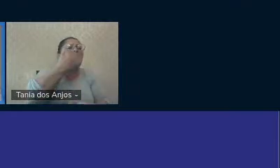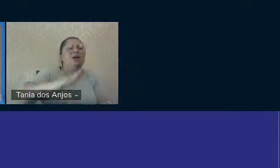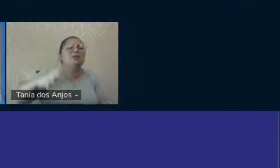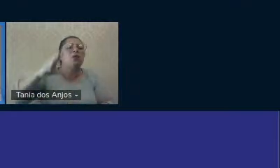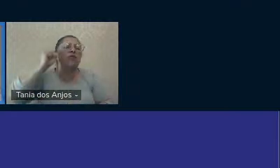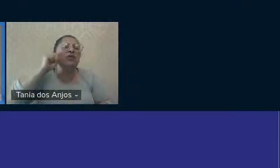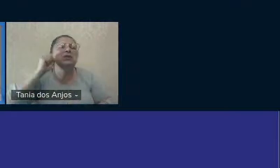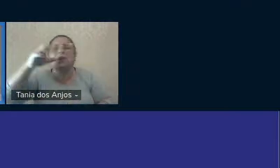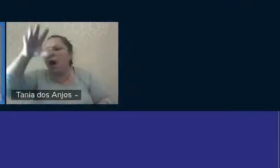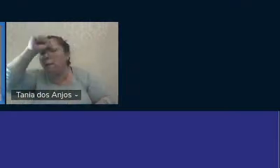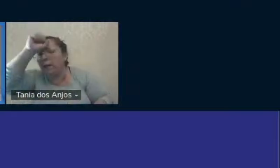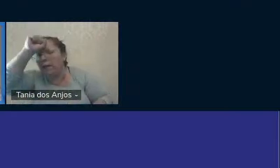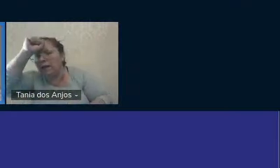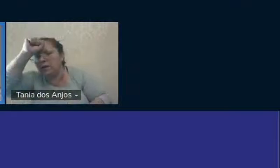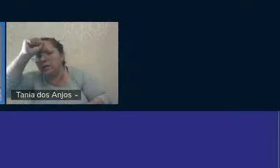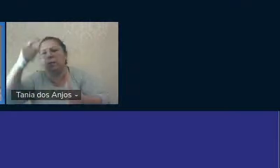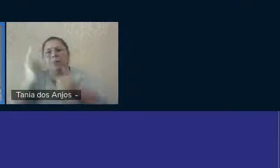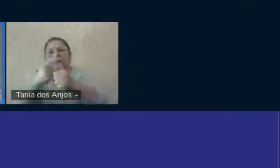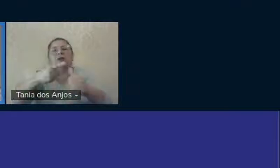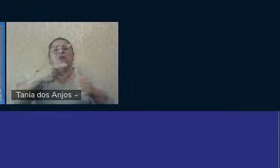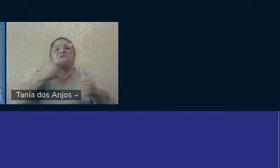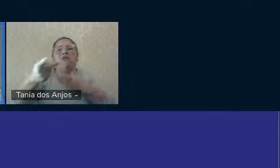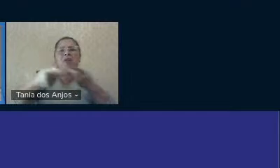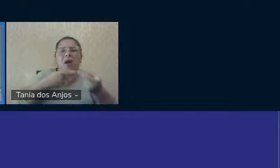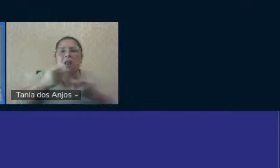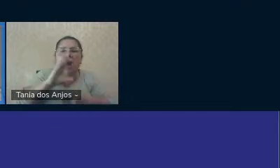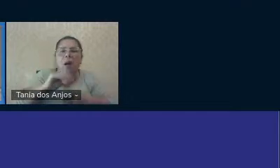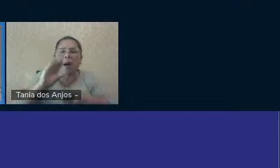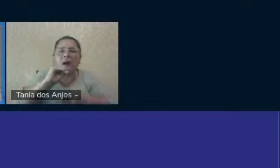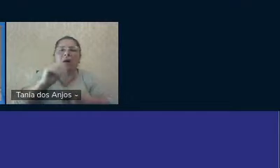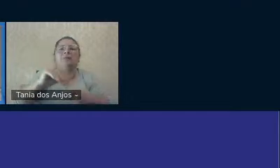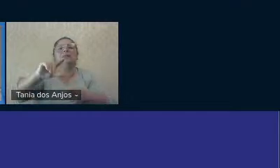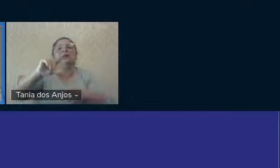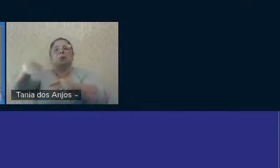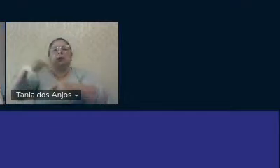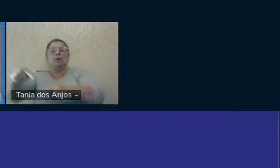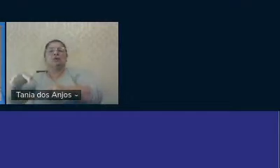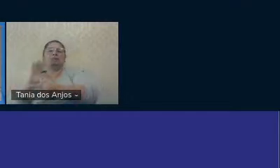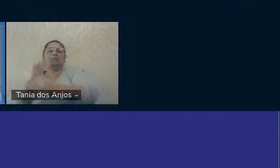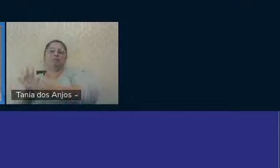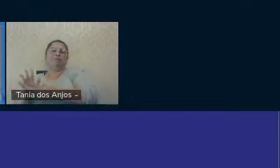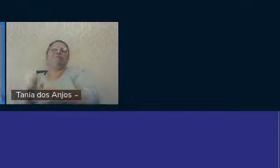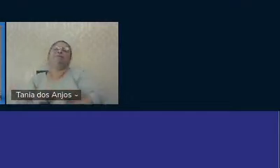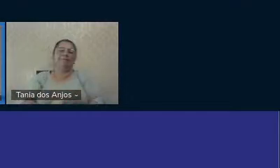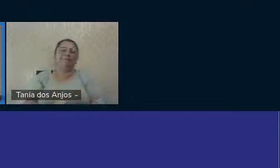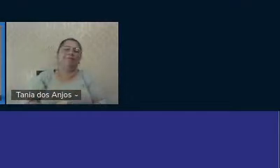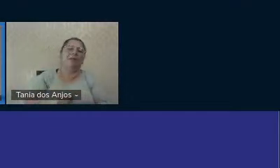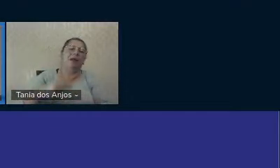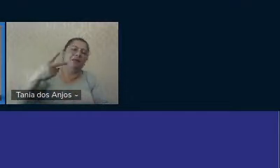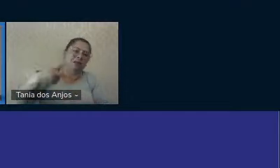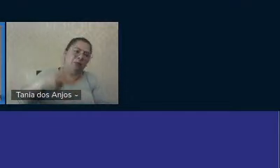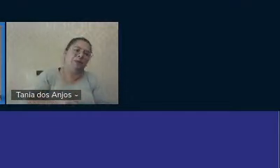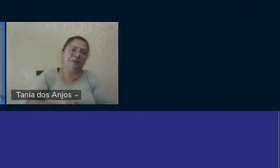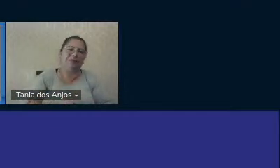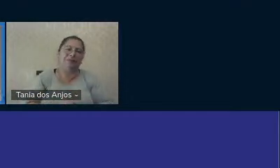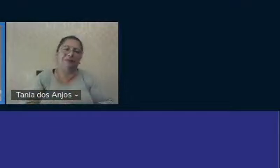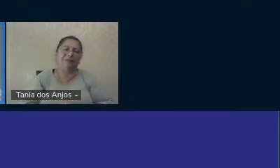a falar para depois escrever, então aprender uma segunda língua. Exatamente, É bem isso, Nicole,